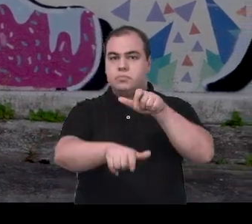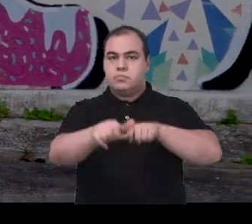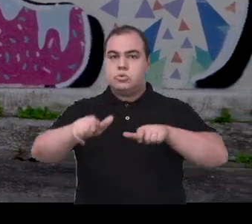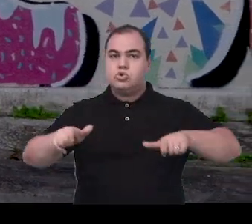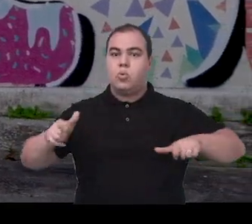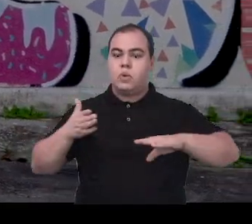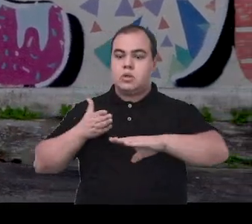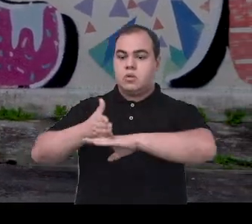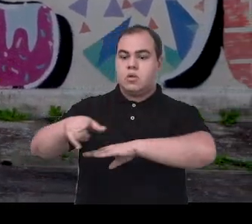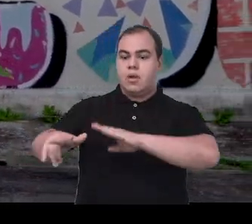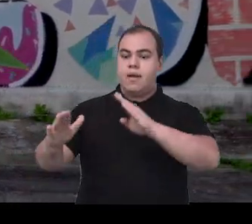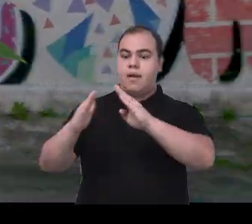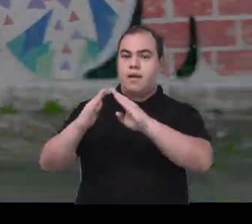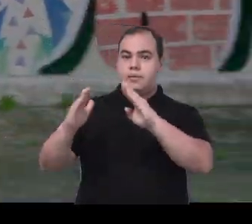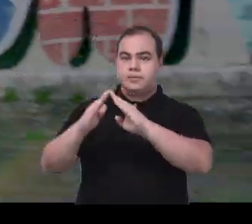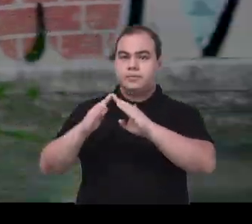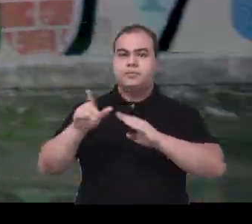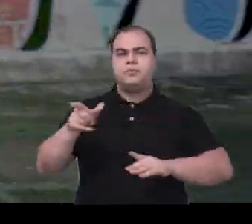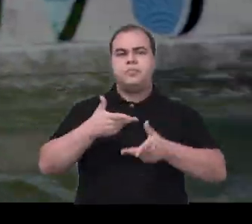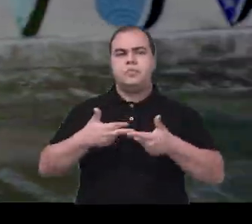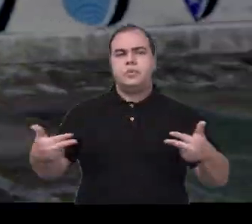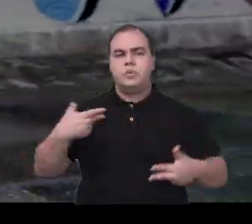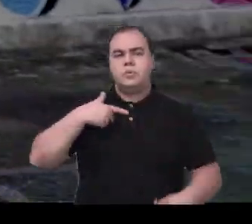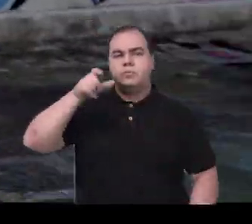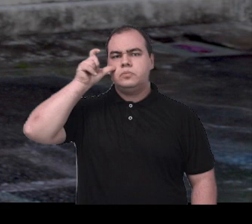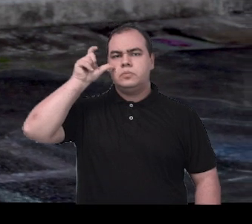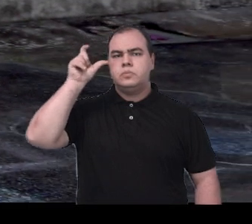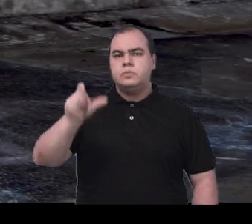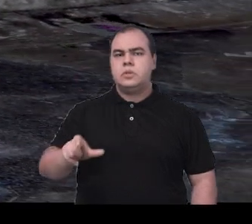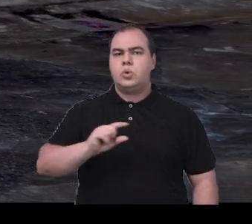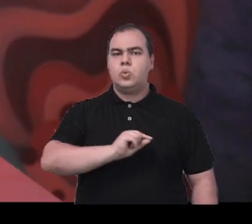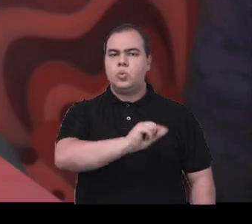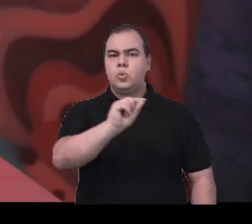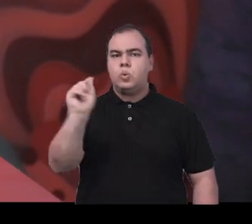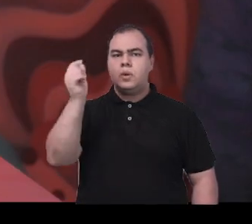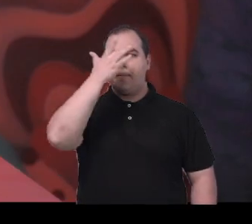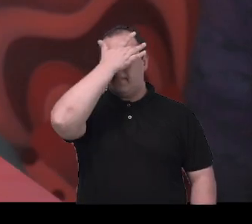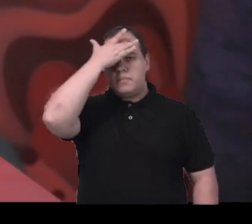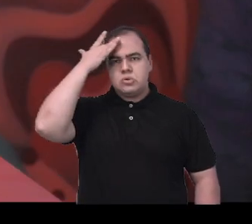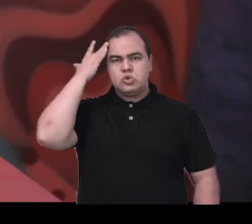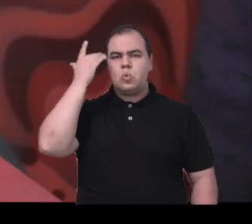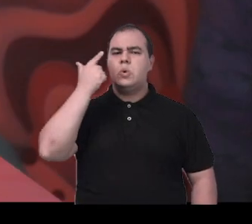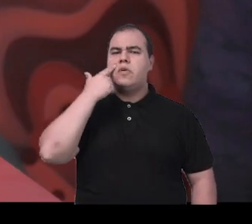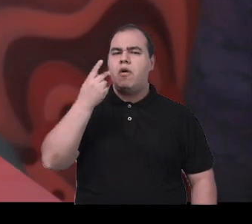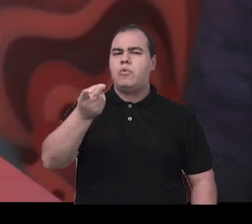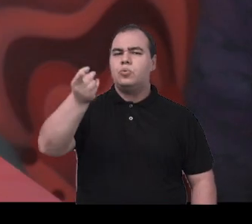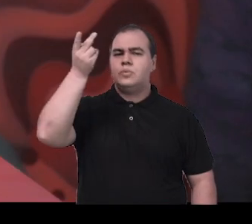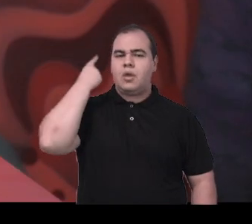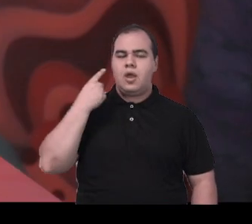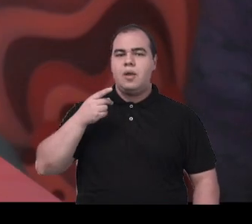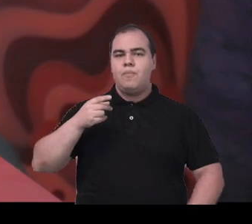as pessoas irem morar nas casas, nas moradias. Uma coisa interessante é que muitos vieram do